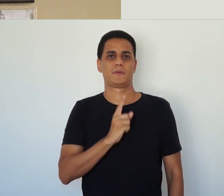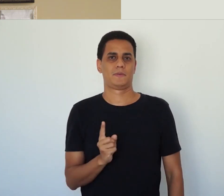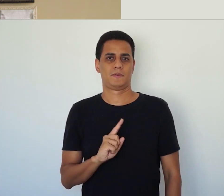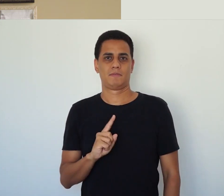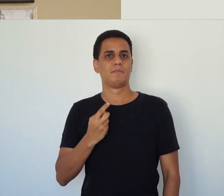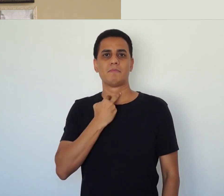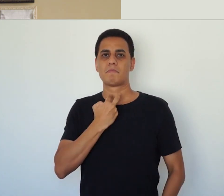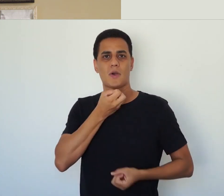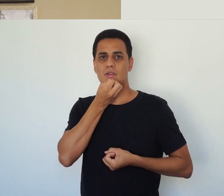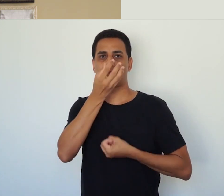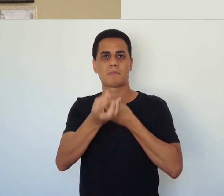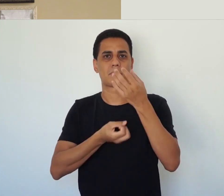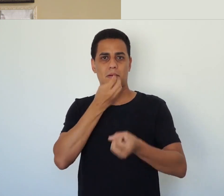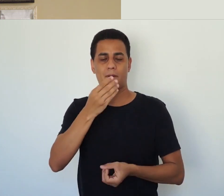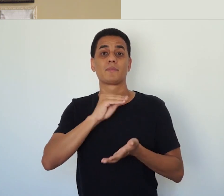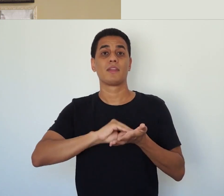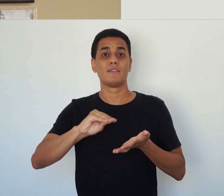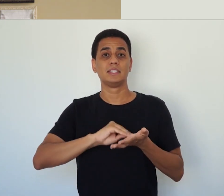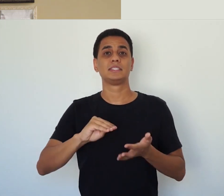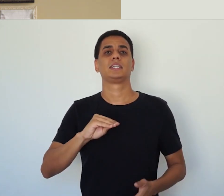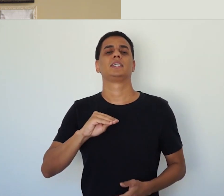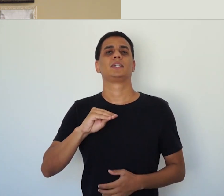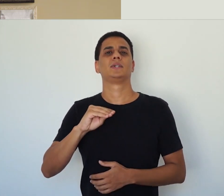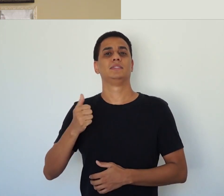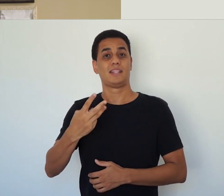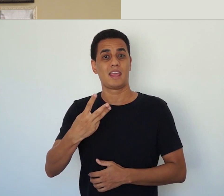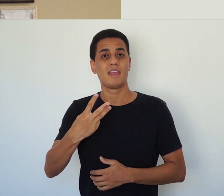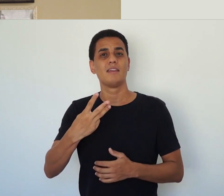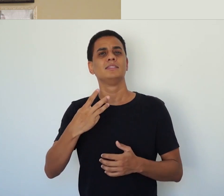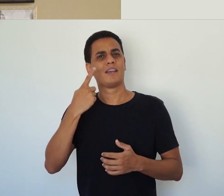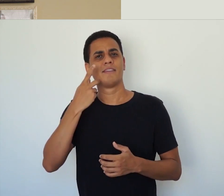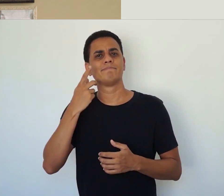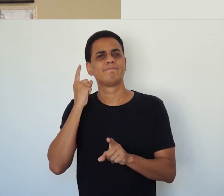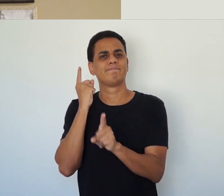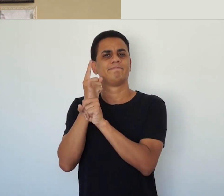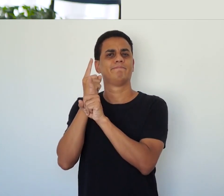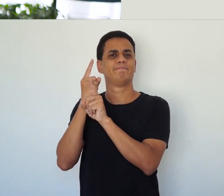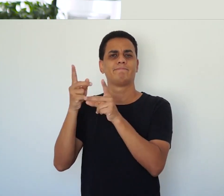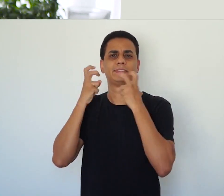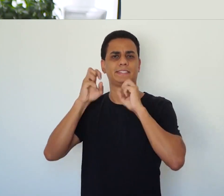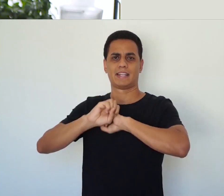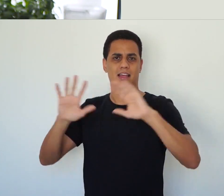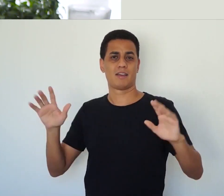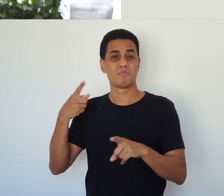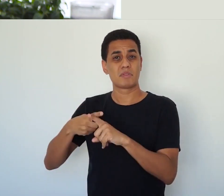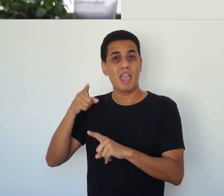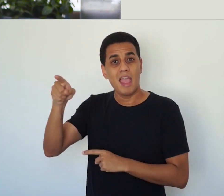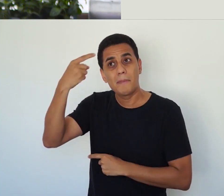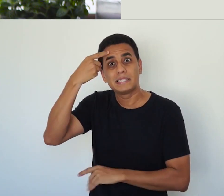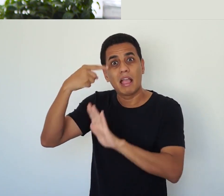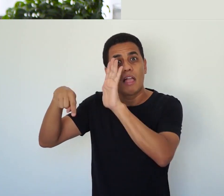não deveríamos fazer ou falar. No versículo 13, a gente percebe claramente que aquilo que invade a mente